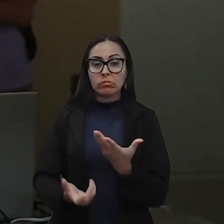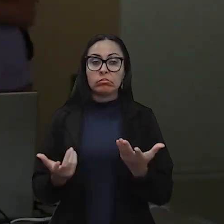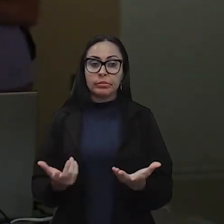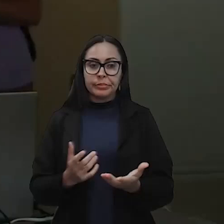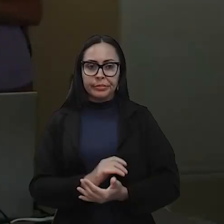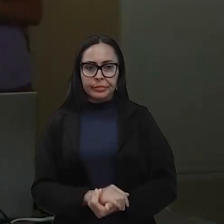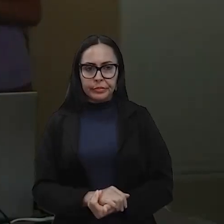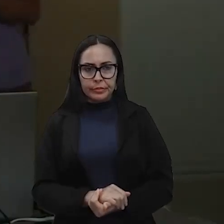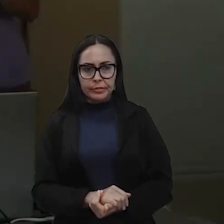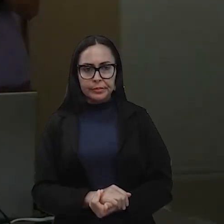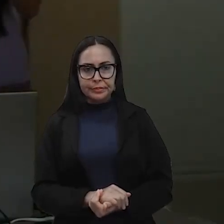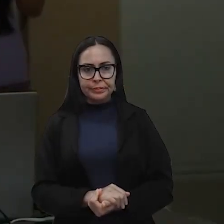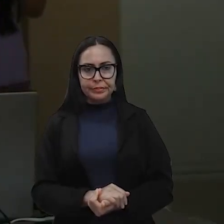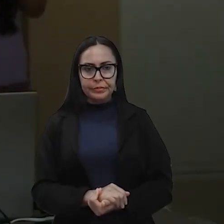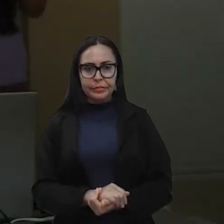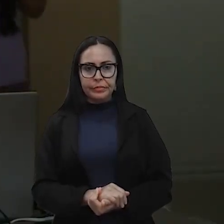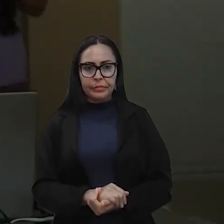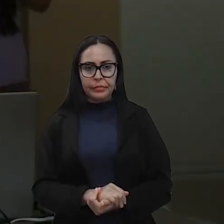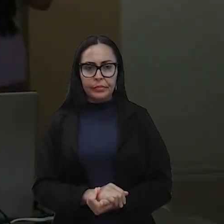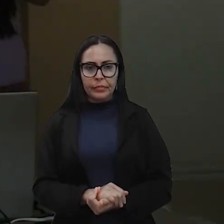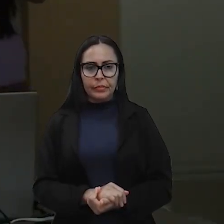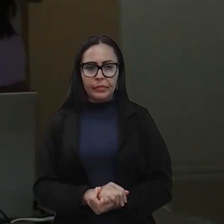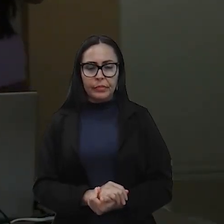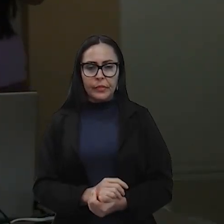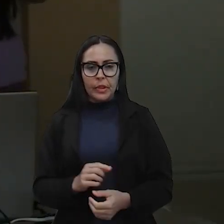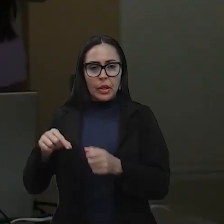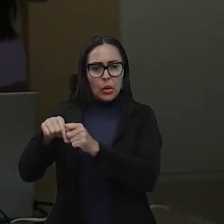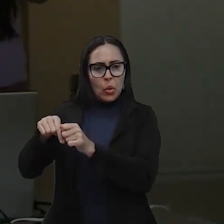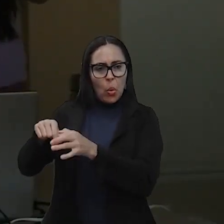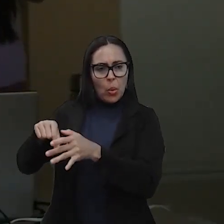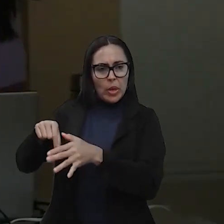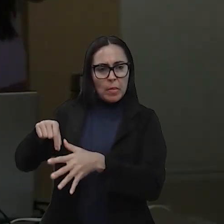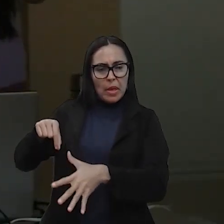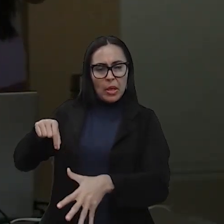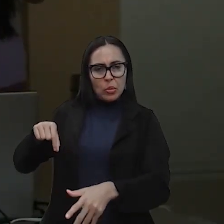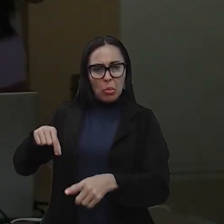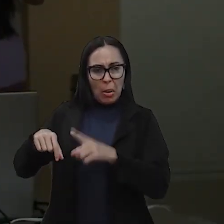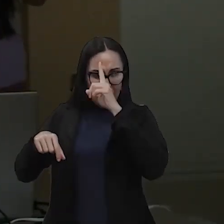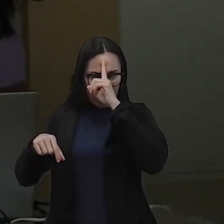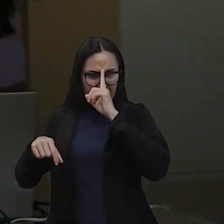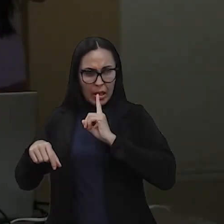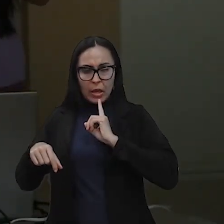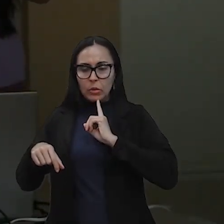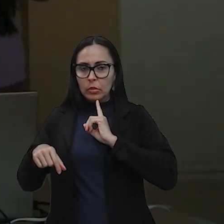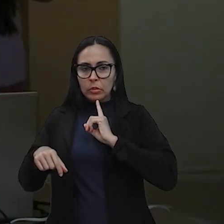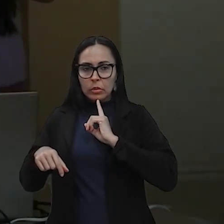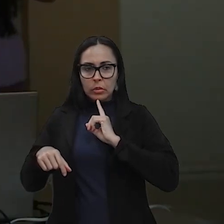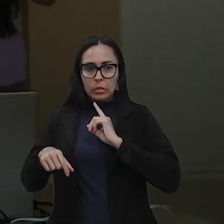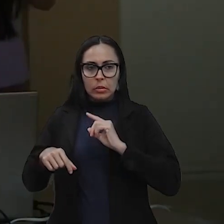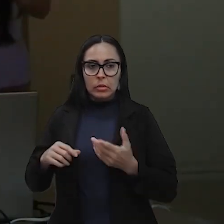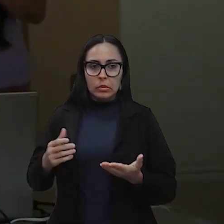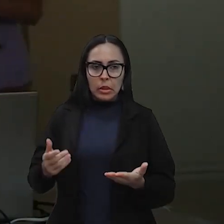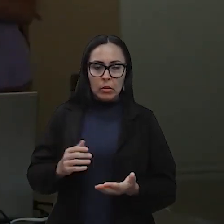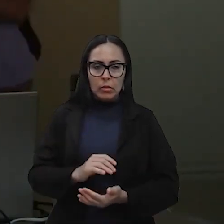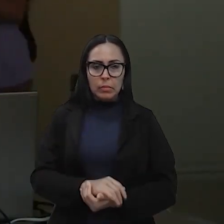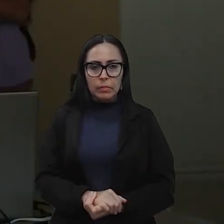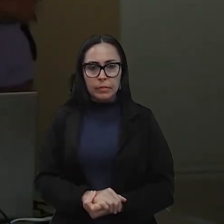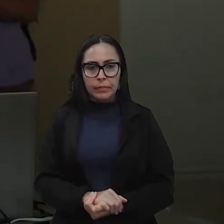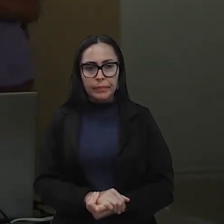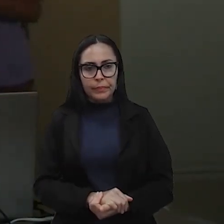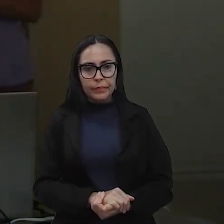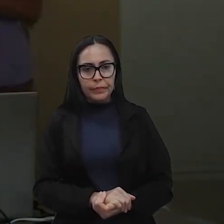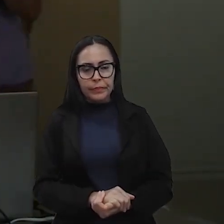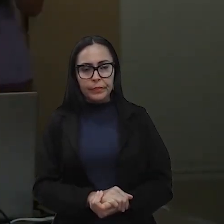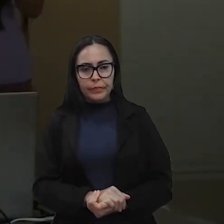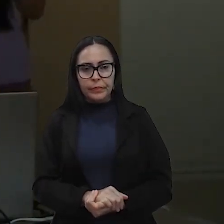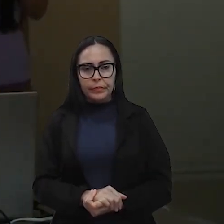gente. Corrimento amarelado, lembra? Corrimento amarelado não é esse tom aqui. Amarelado é gema de ovo.